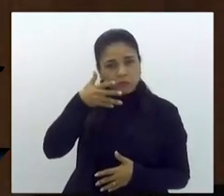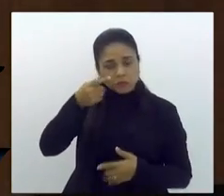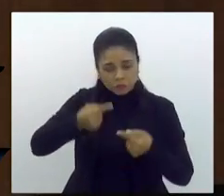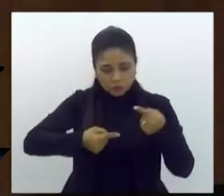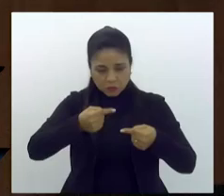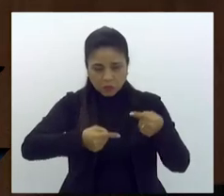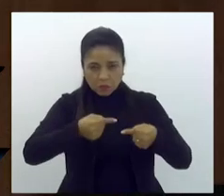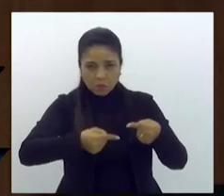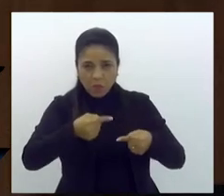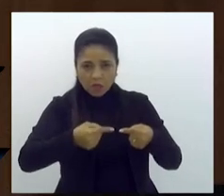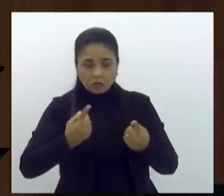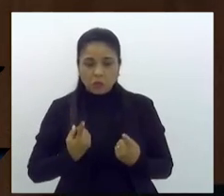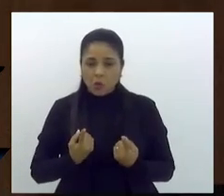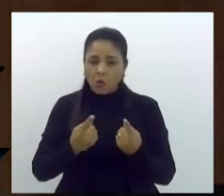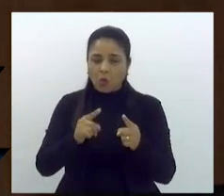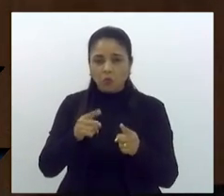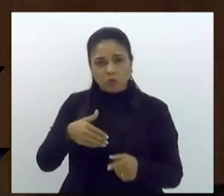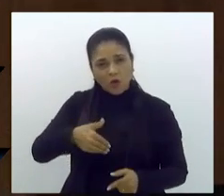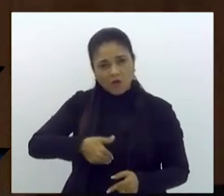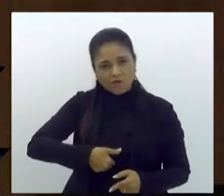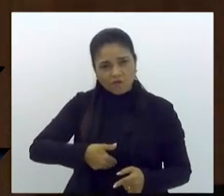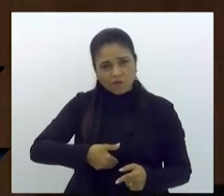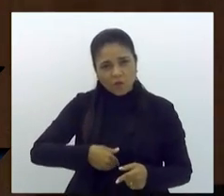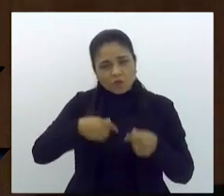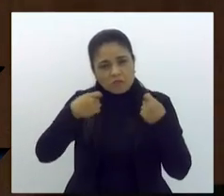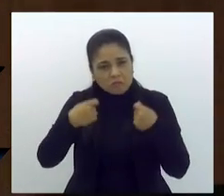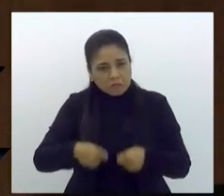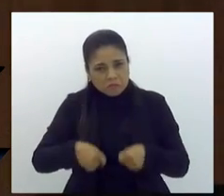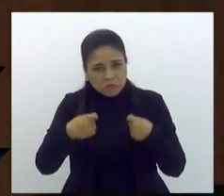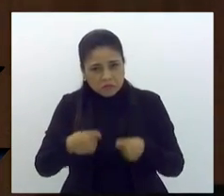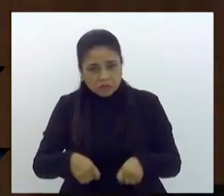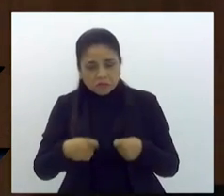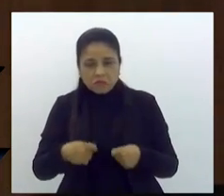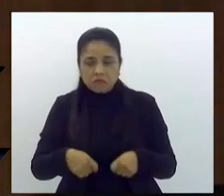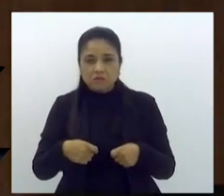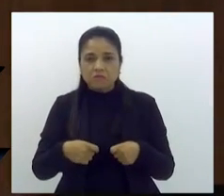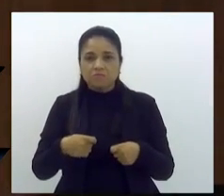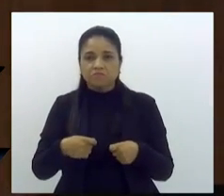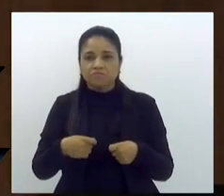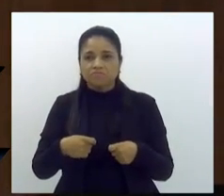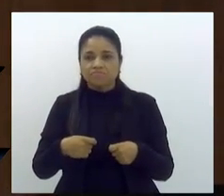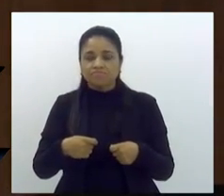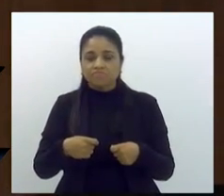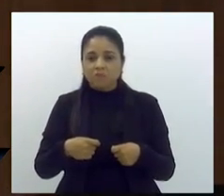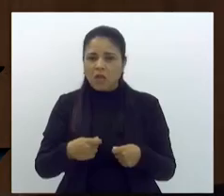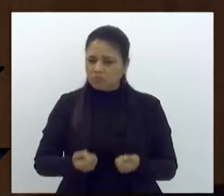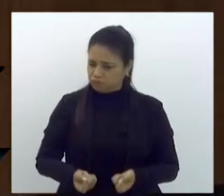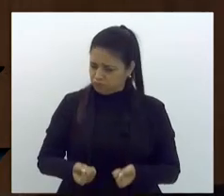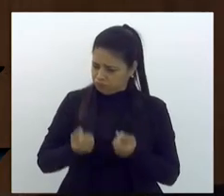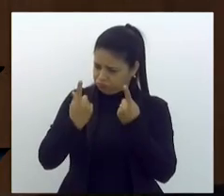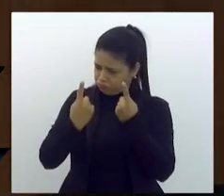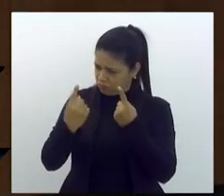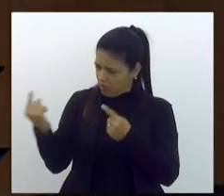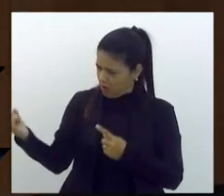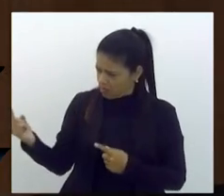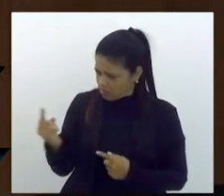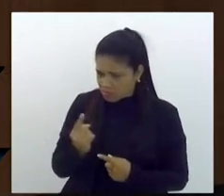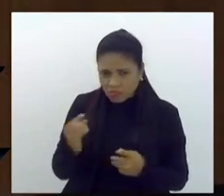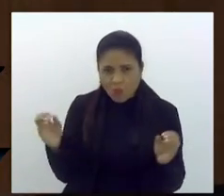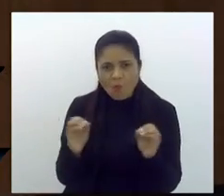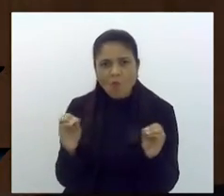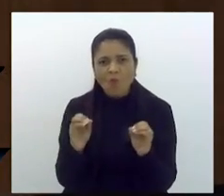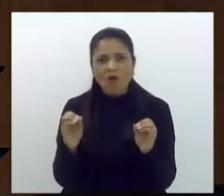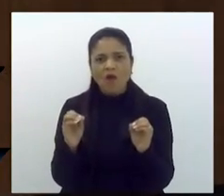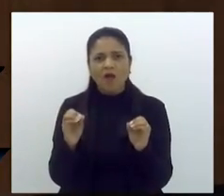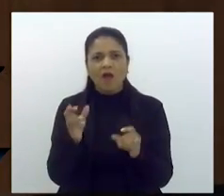debates aqui de combate à fome a necessidade eu estranhei que lá não estavam Já que